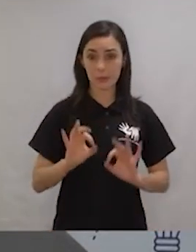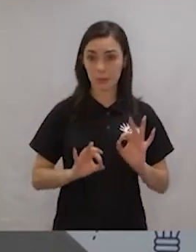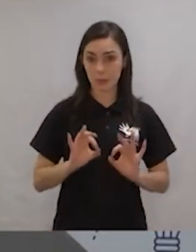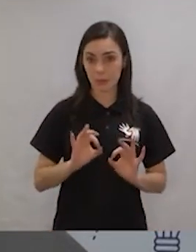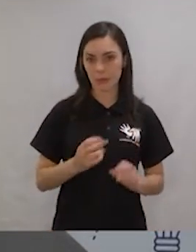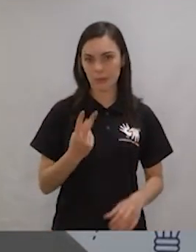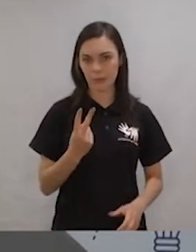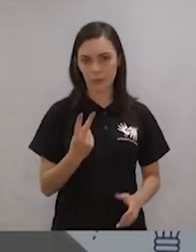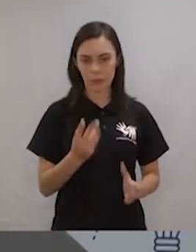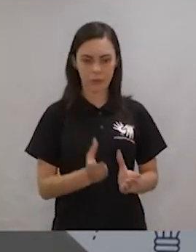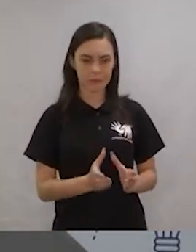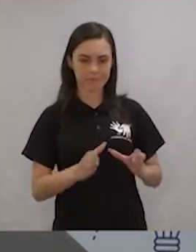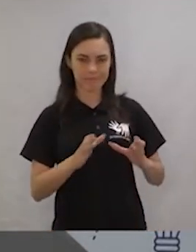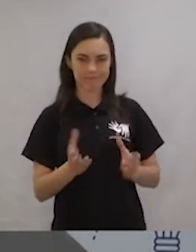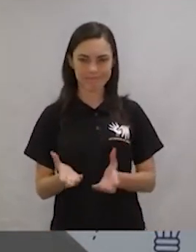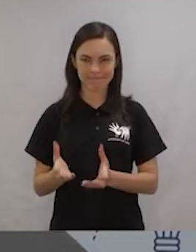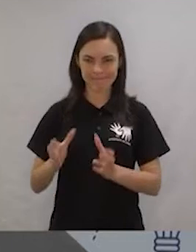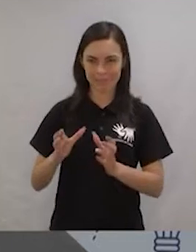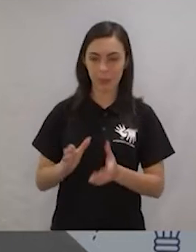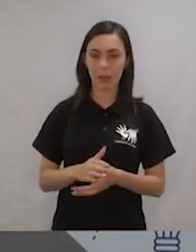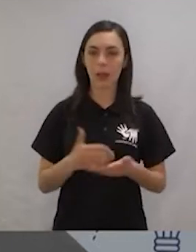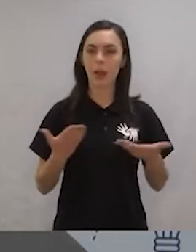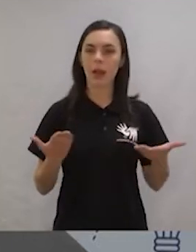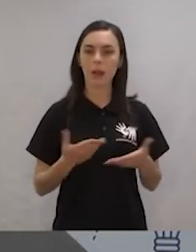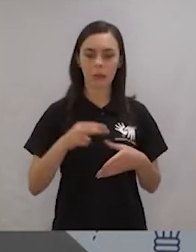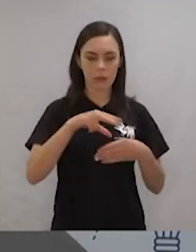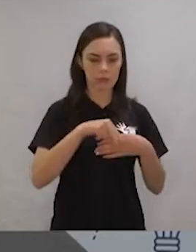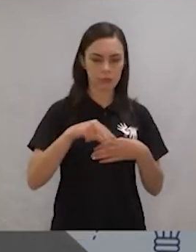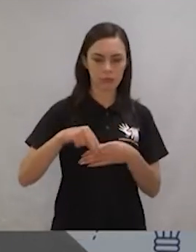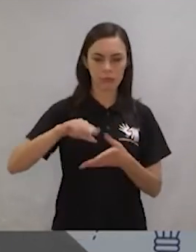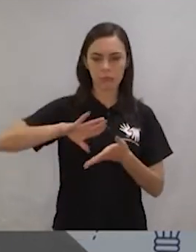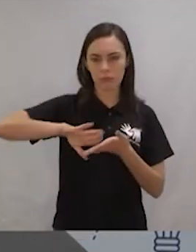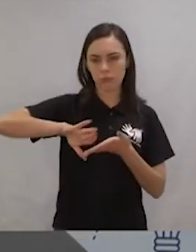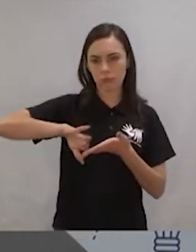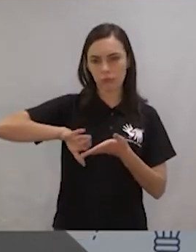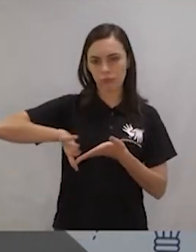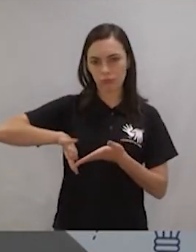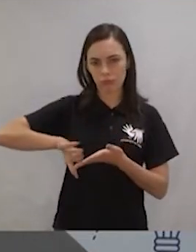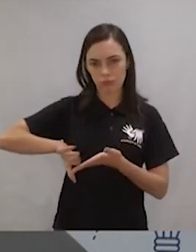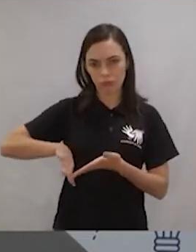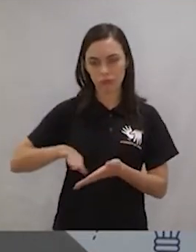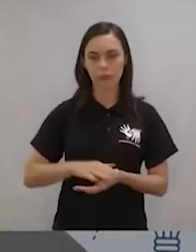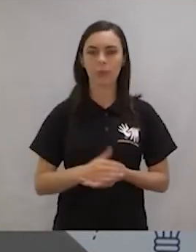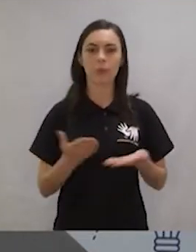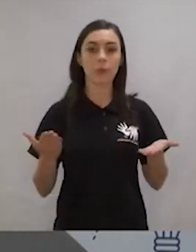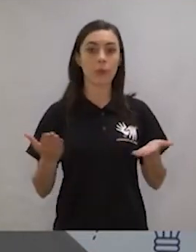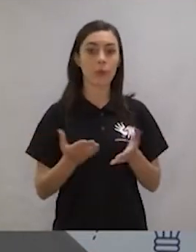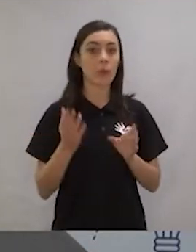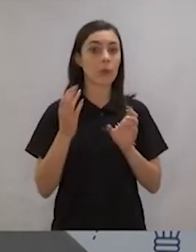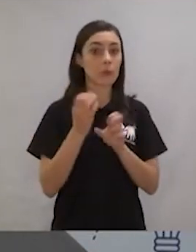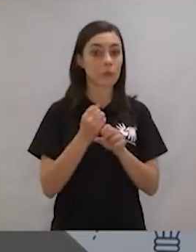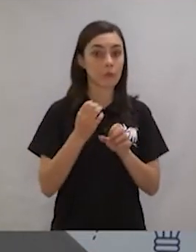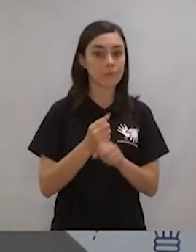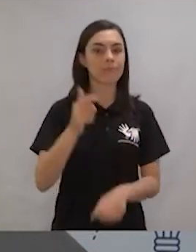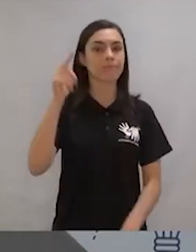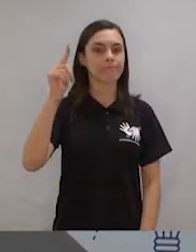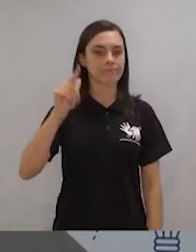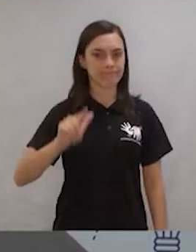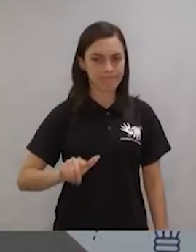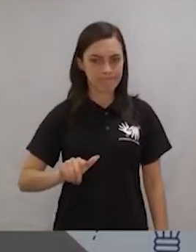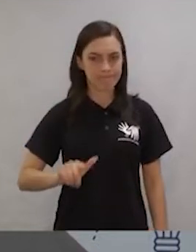separado em 2. Vou retirar os grampos E vamos fazer a